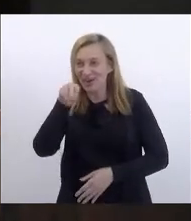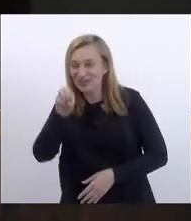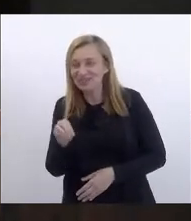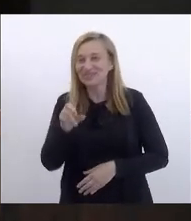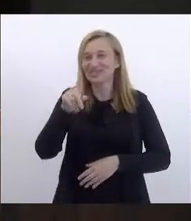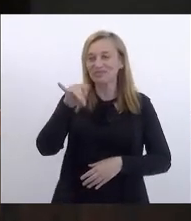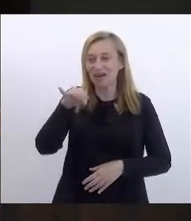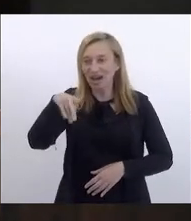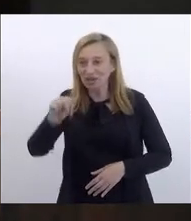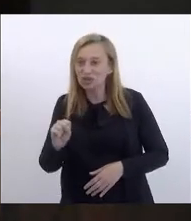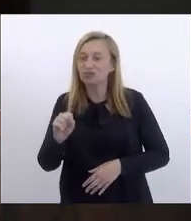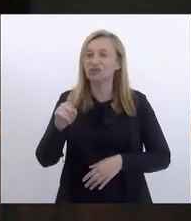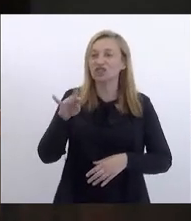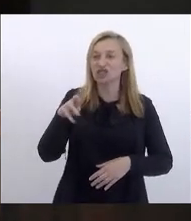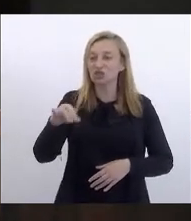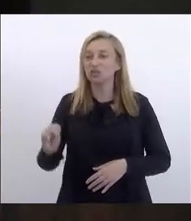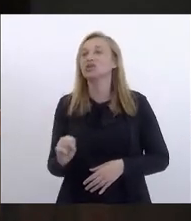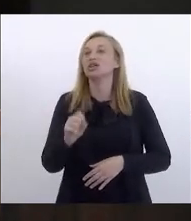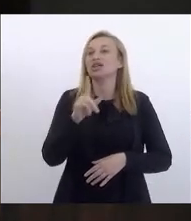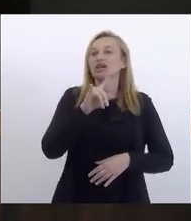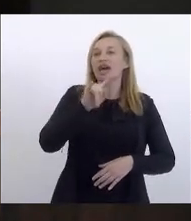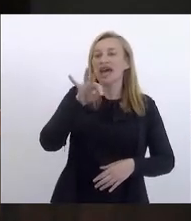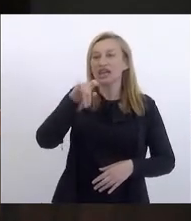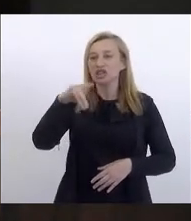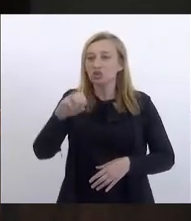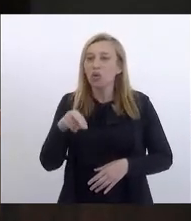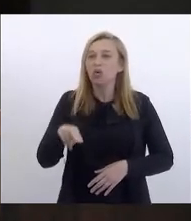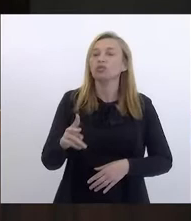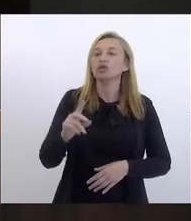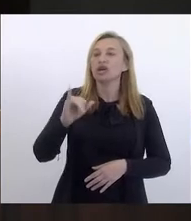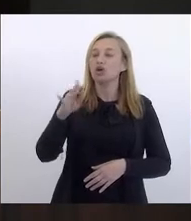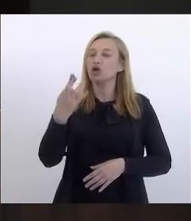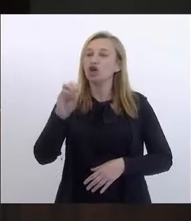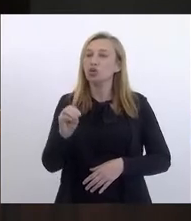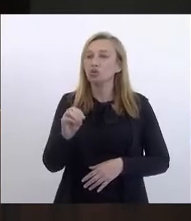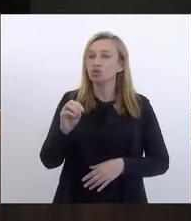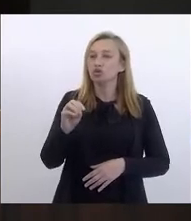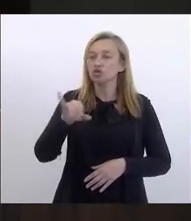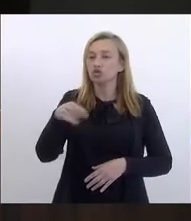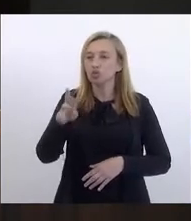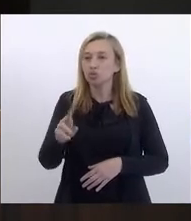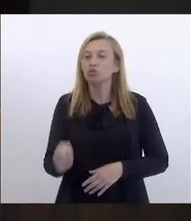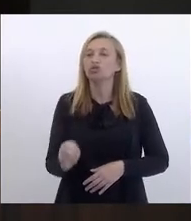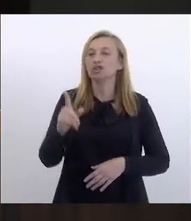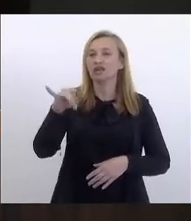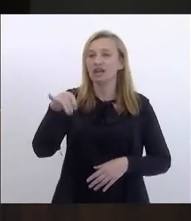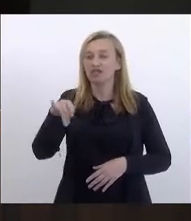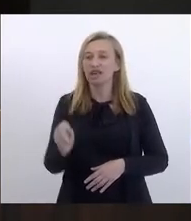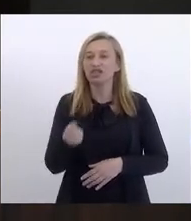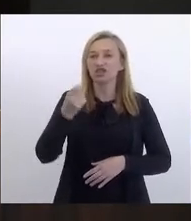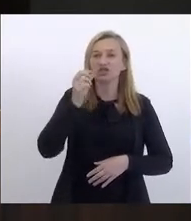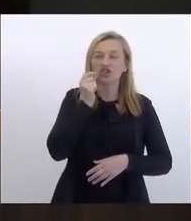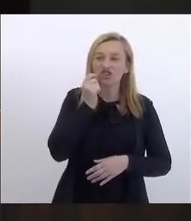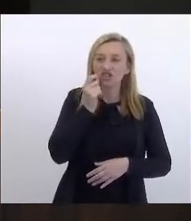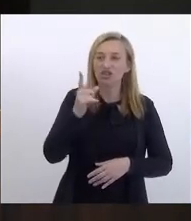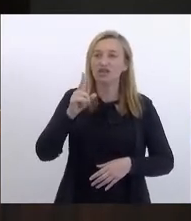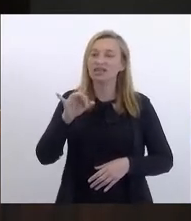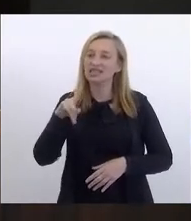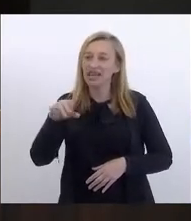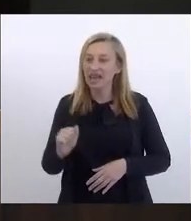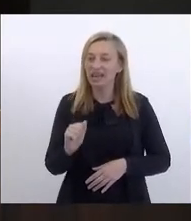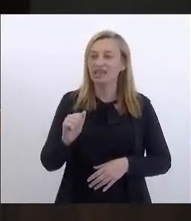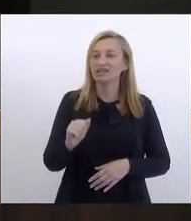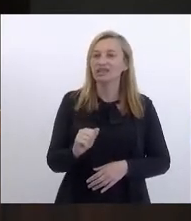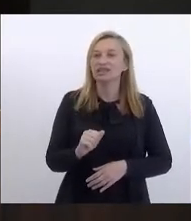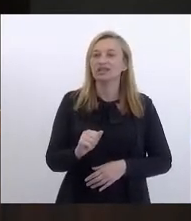Bittencourt Marcos Vinicius Noel de Carvalho Elton José Eurico Júnior Léo Vieira Giovanni Ratinho e Célia Jordão que dispõe sobre o